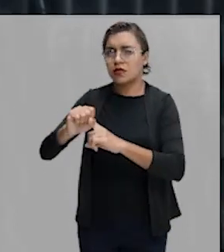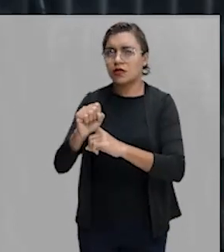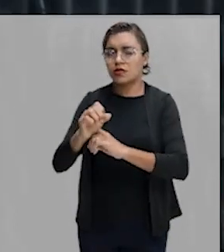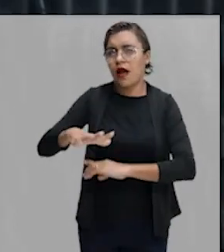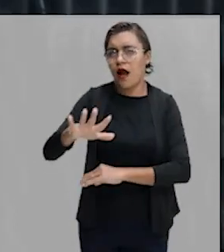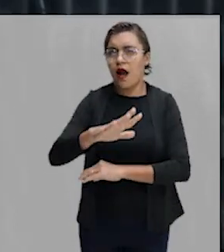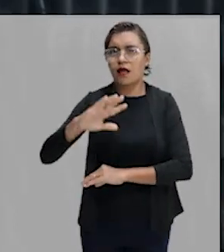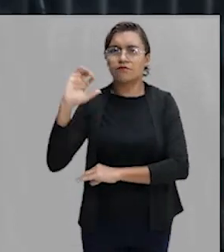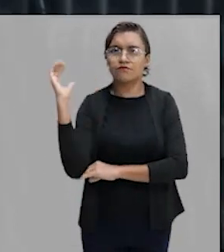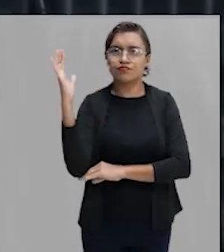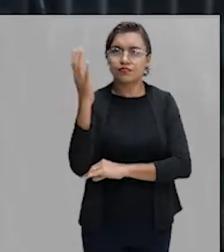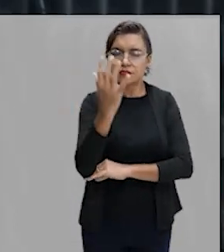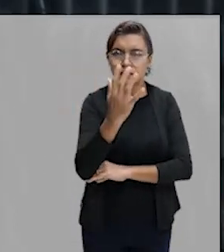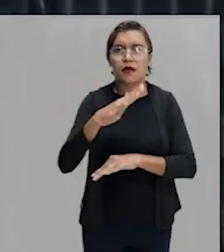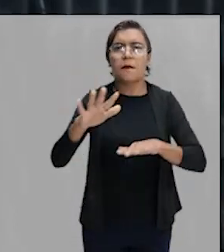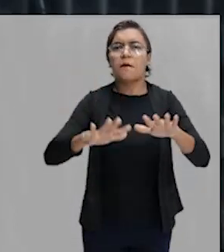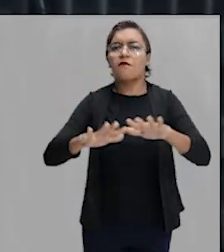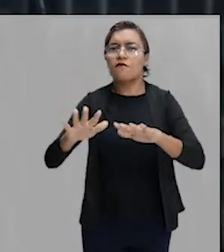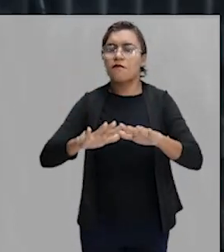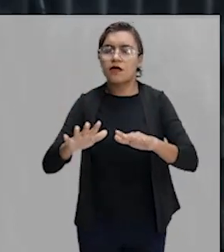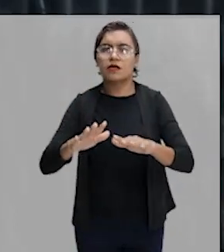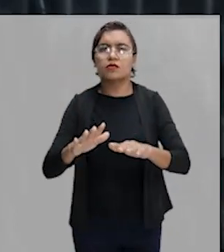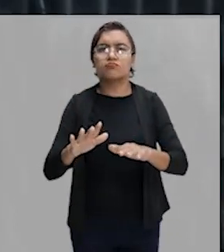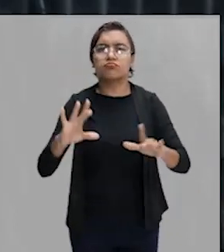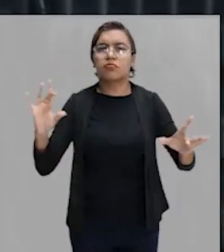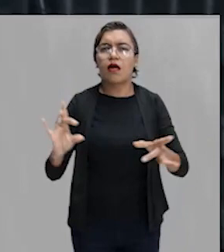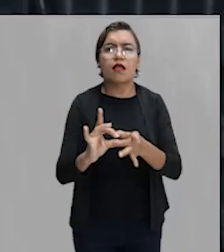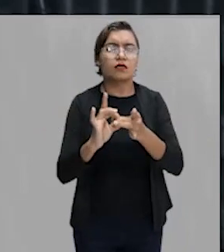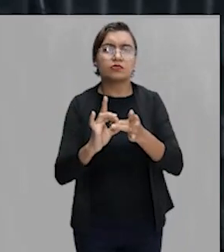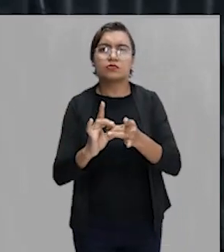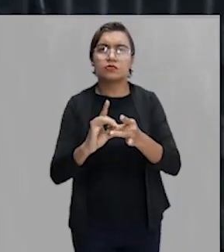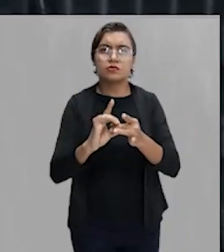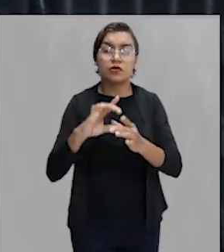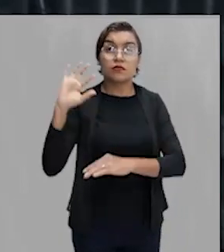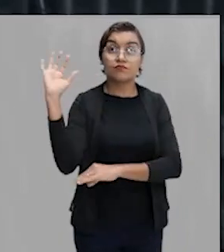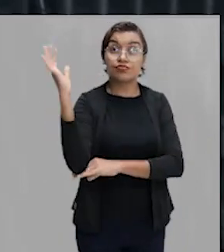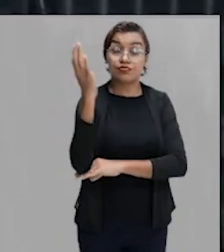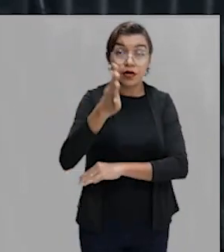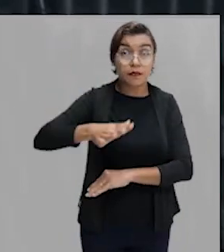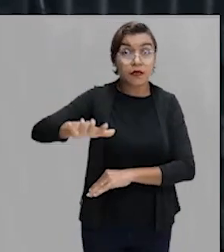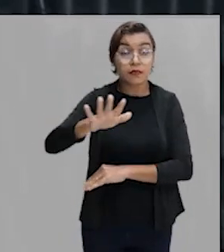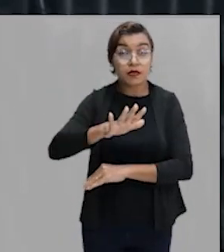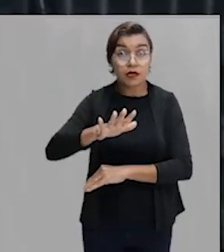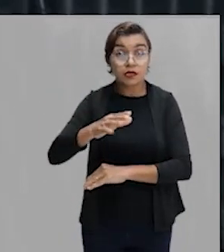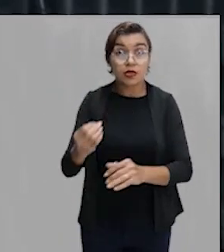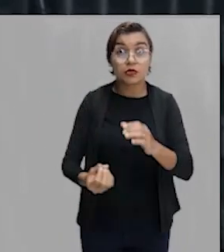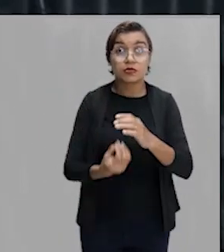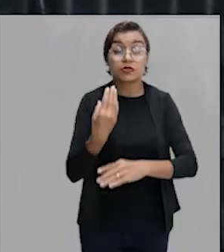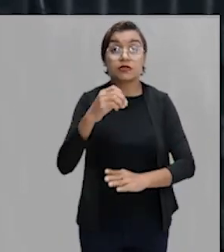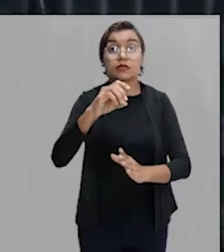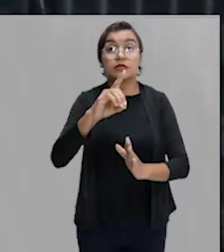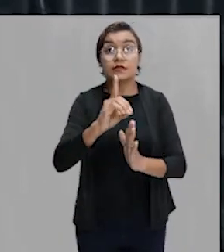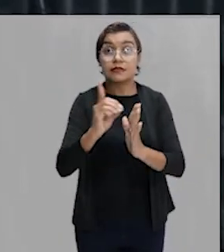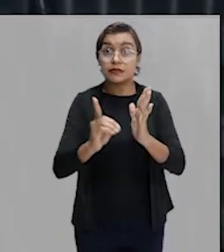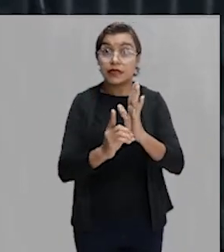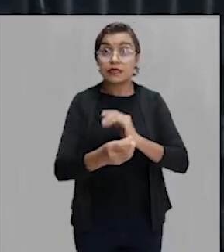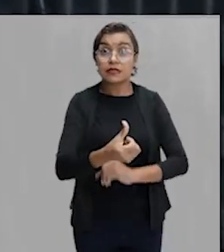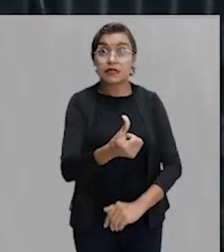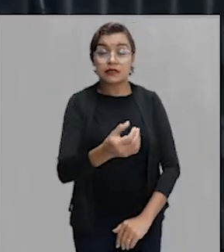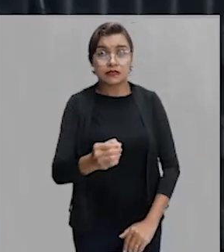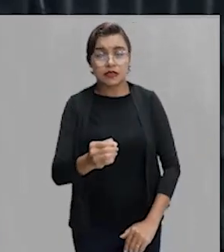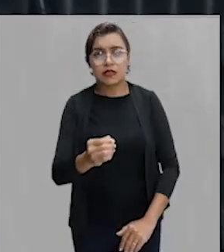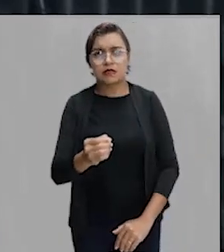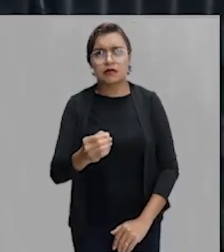isso daqui, né? O movimento relacionado ao meio ambiente, às lutas ambientais, surgiu a partir da década de 60, no contexto da